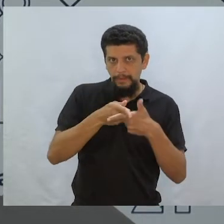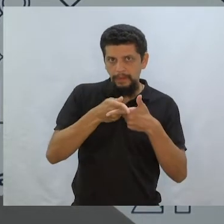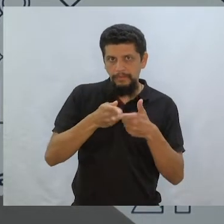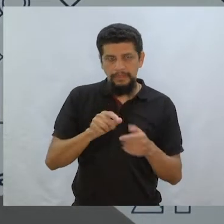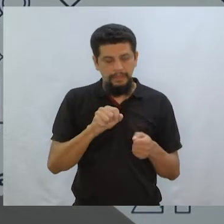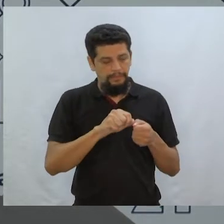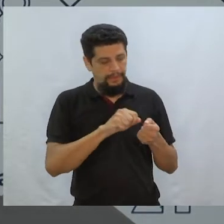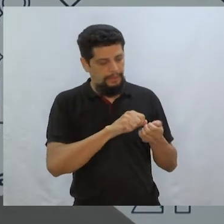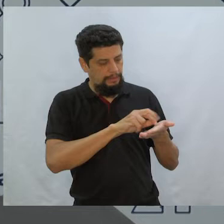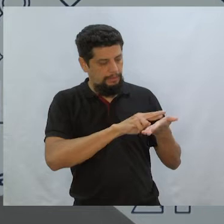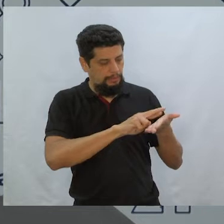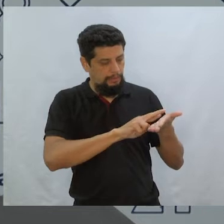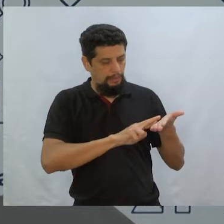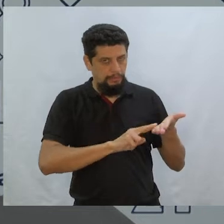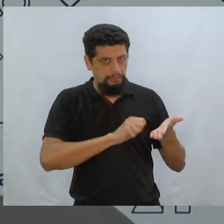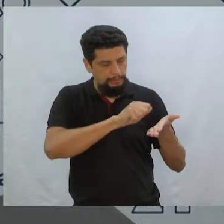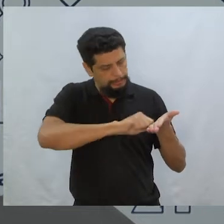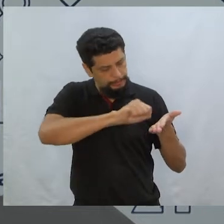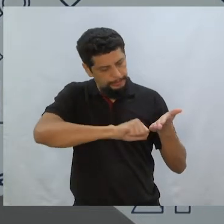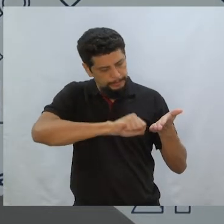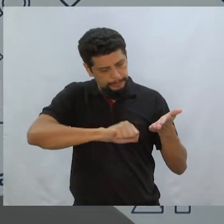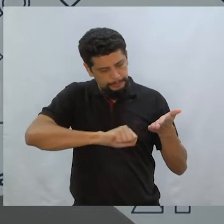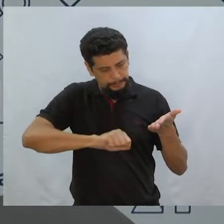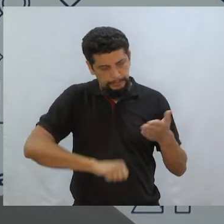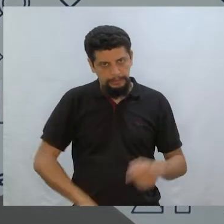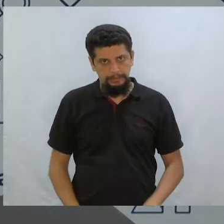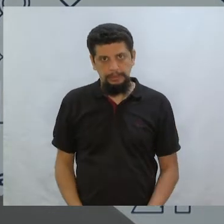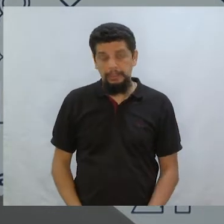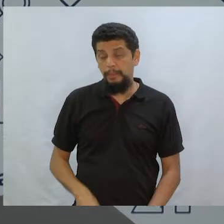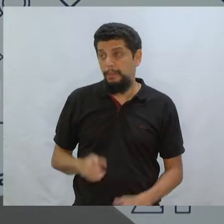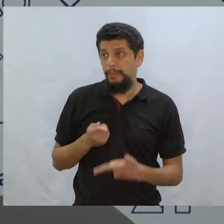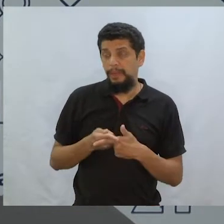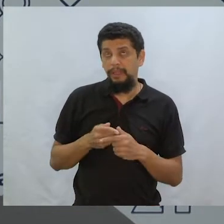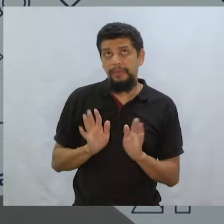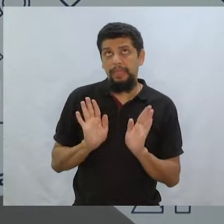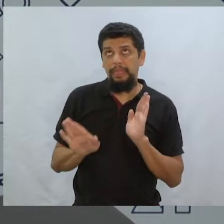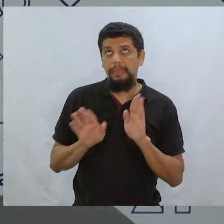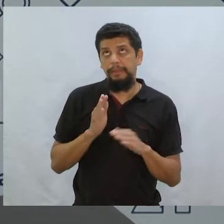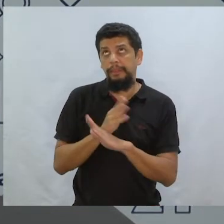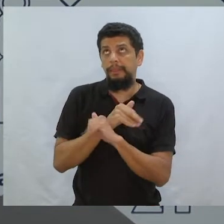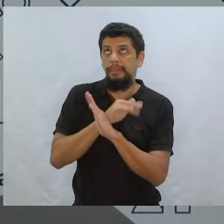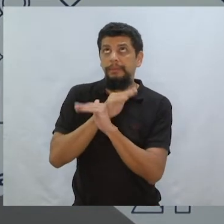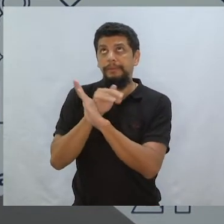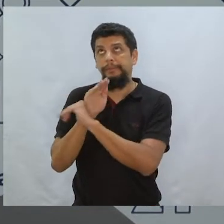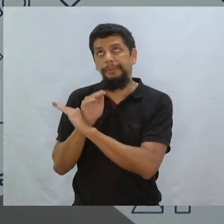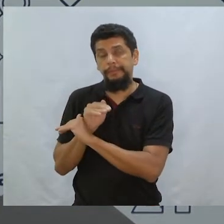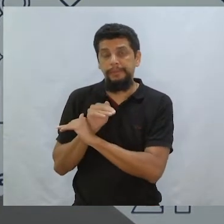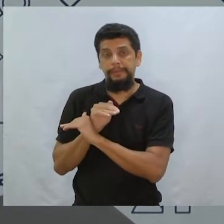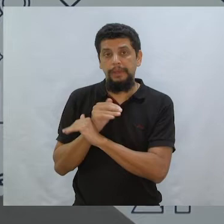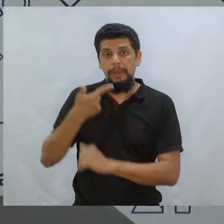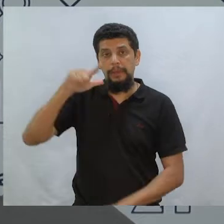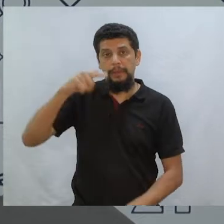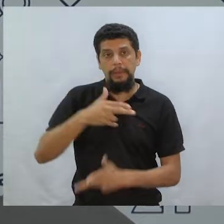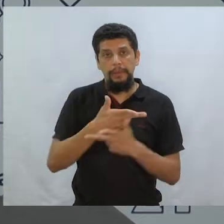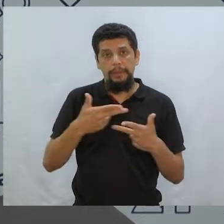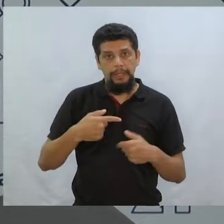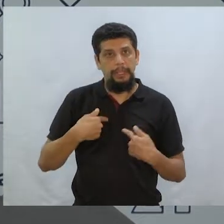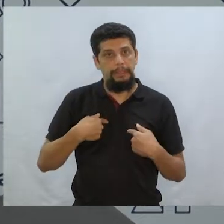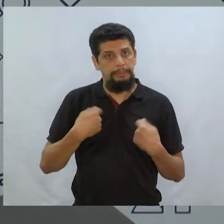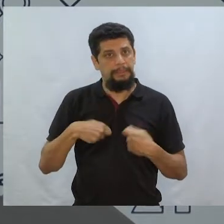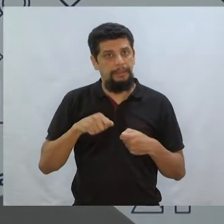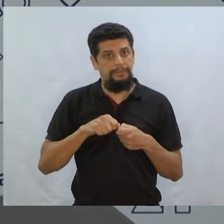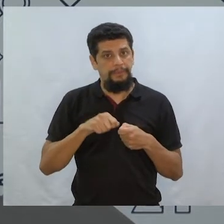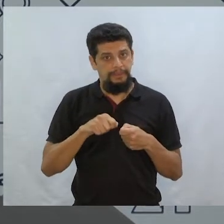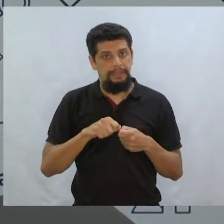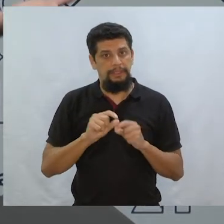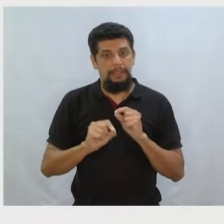você tinha que estar fazendo outra coisa que não era o que você estava fazendo a outra coisa que eu tinha que